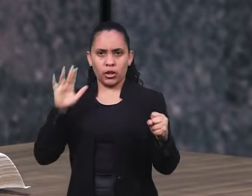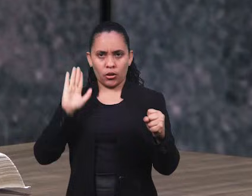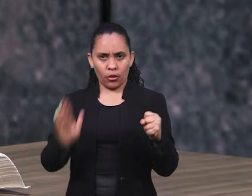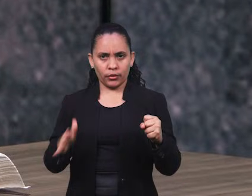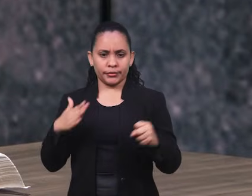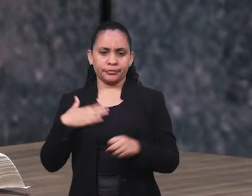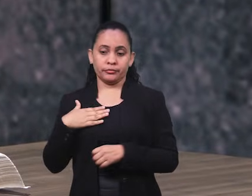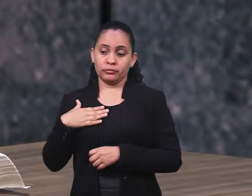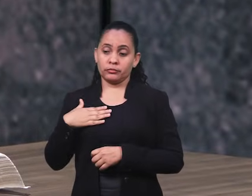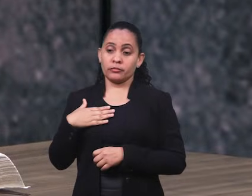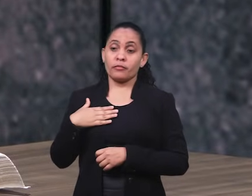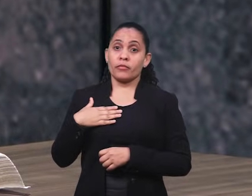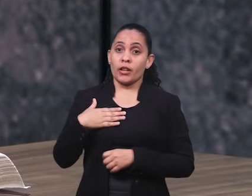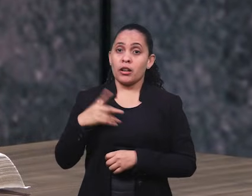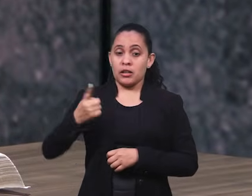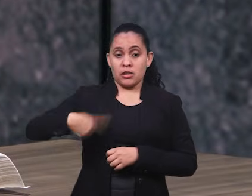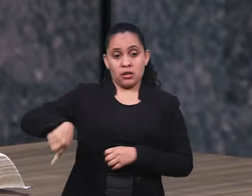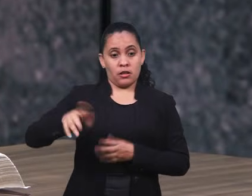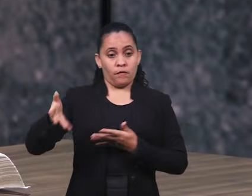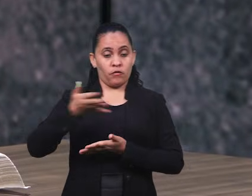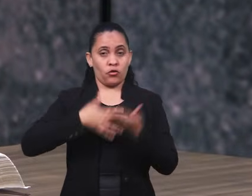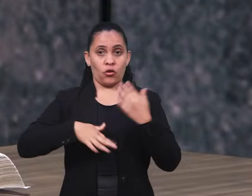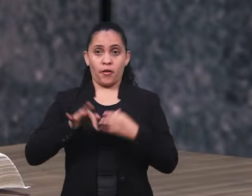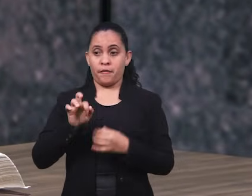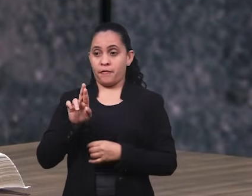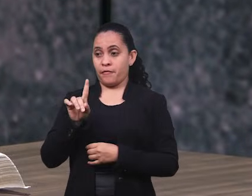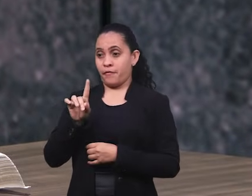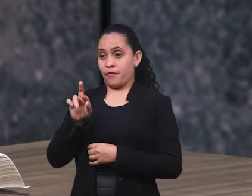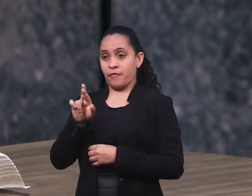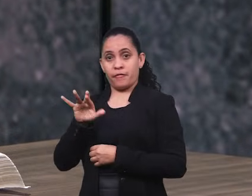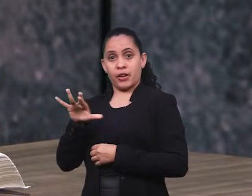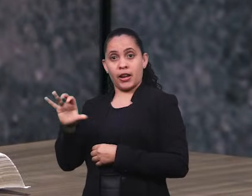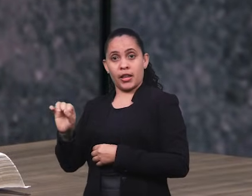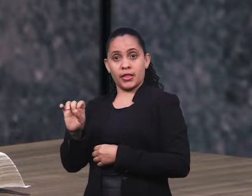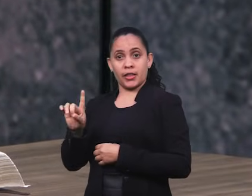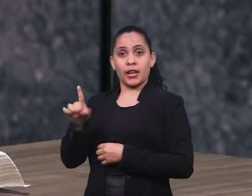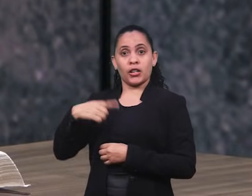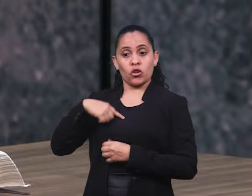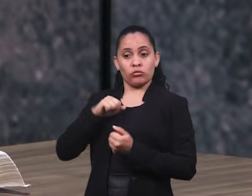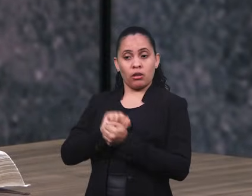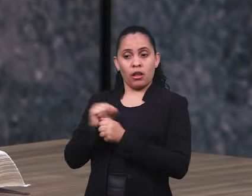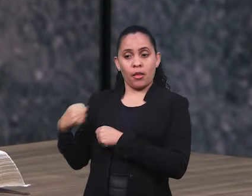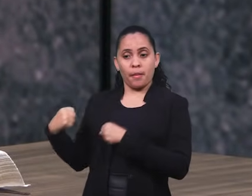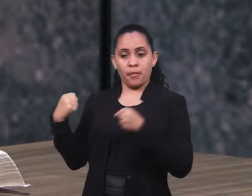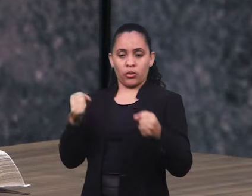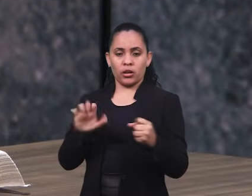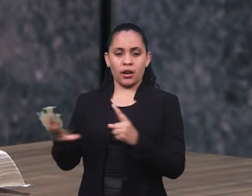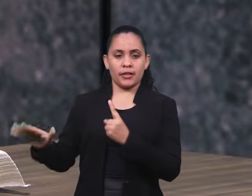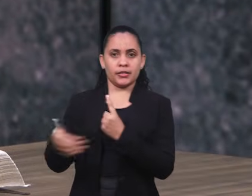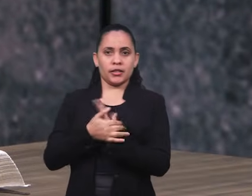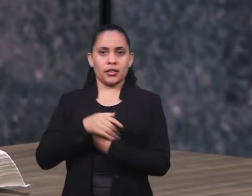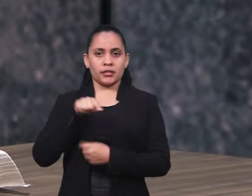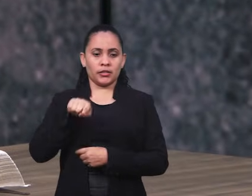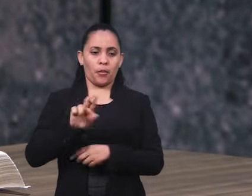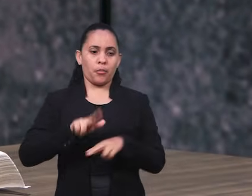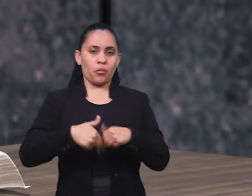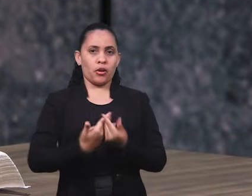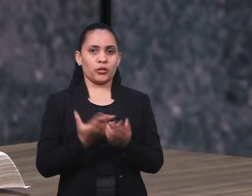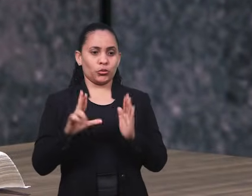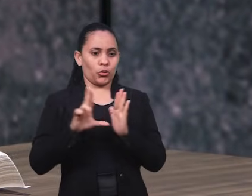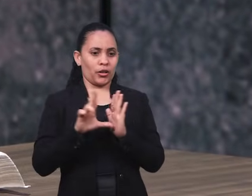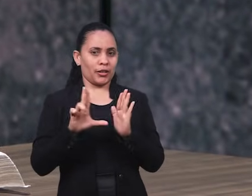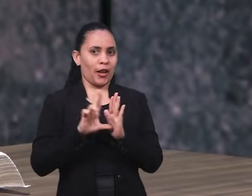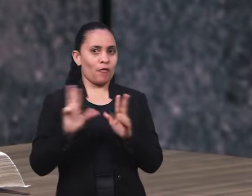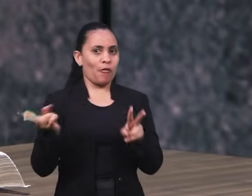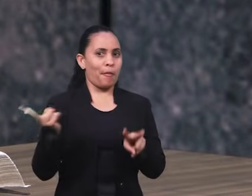né? E o Frederico da Saxônia estava entre eles. E ele concedeu ao Lutero esse salvo-conduto. E por isso Lutero